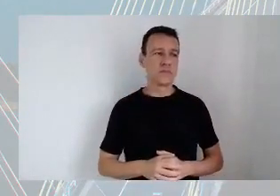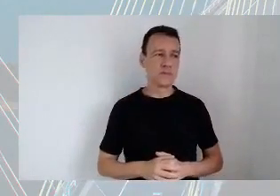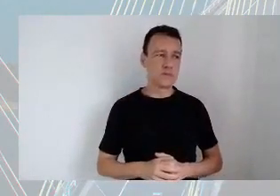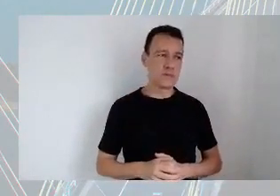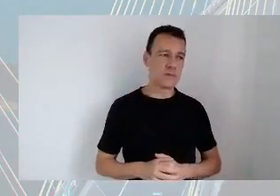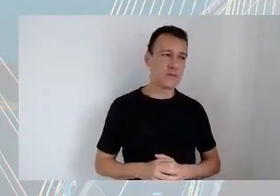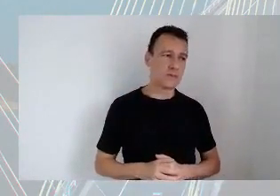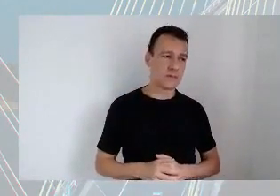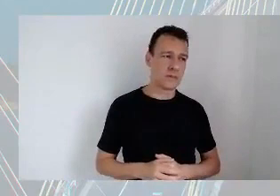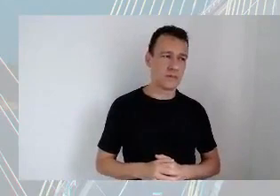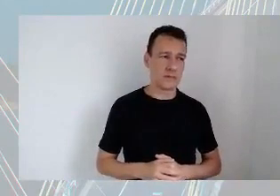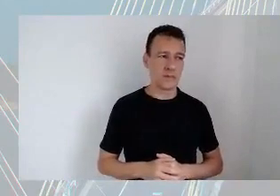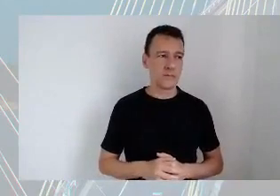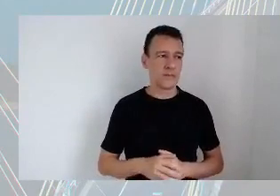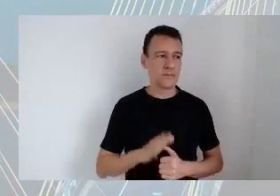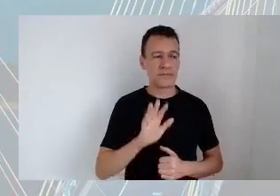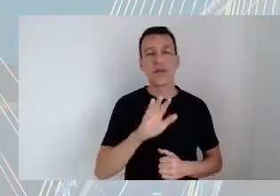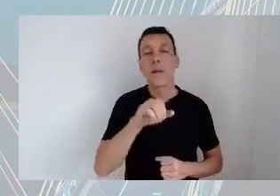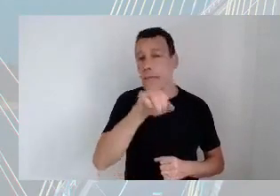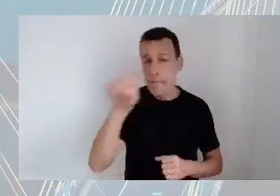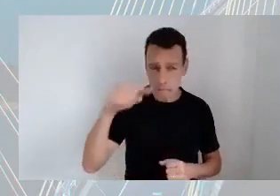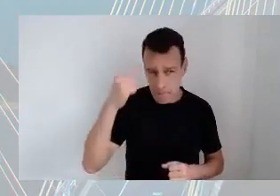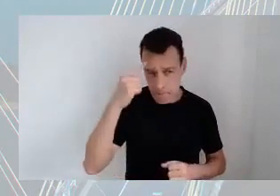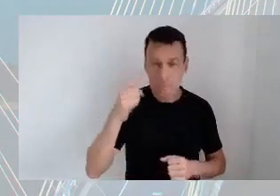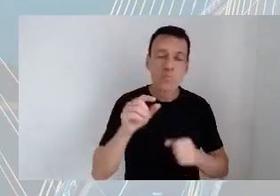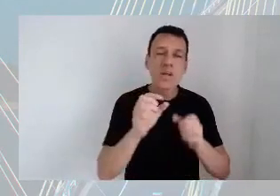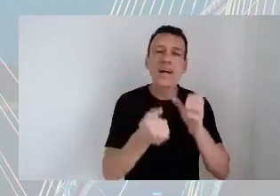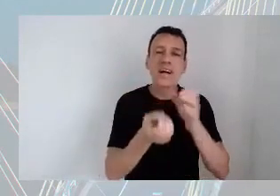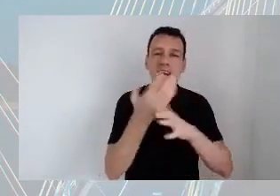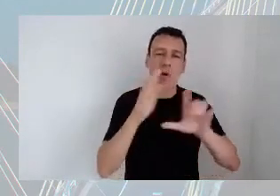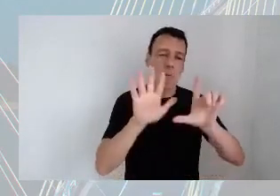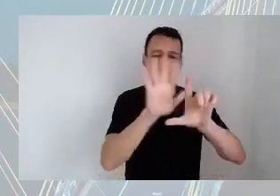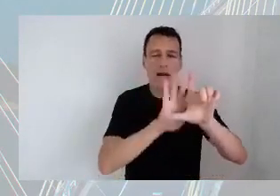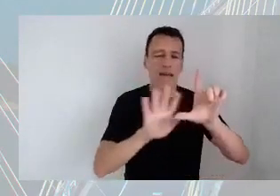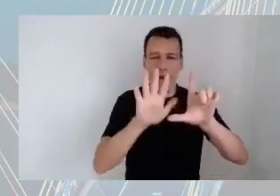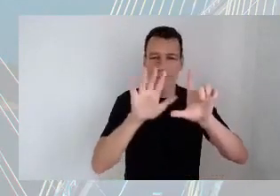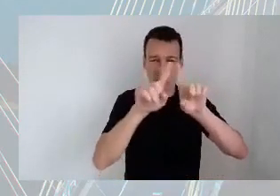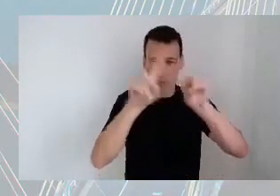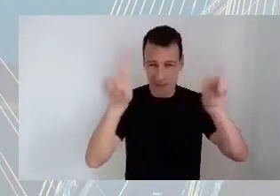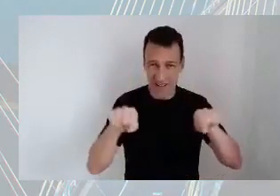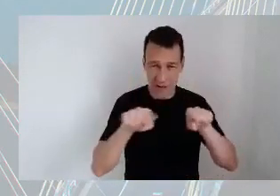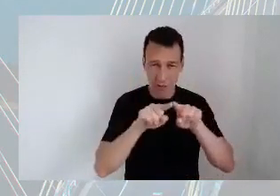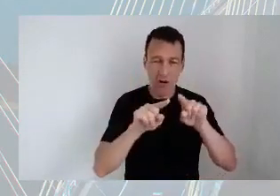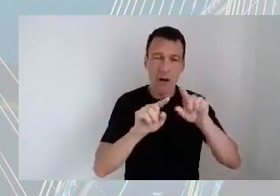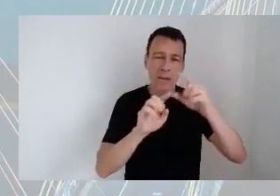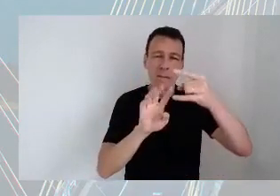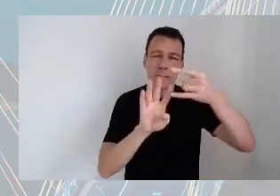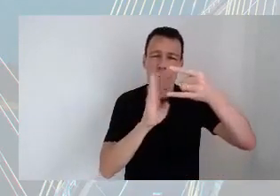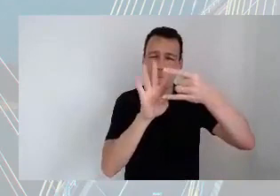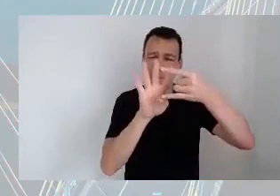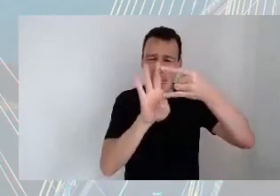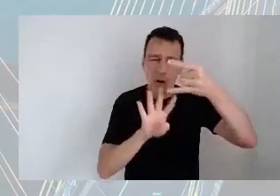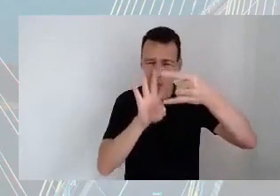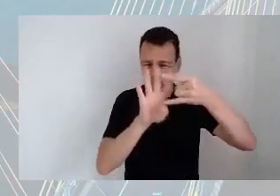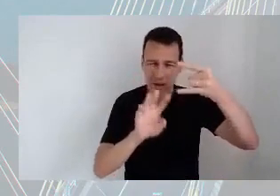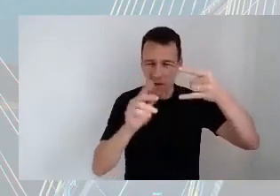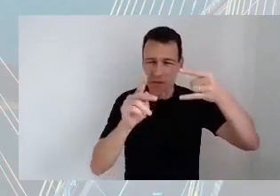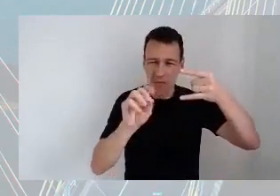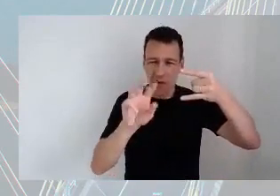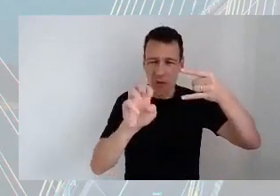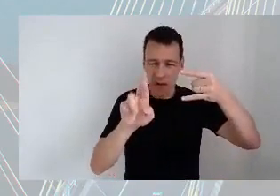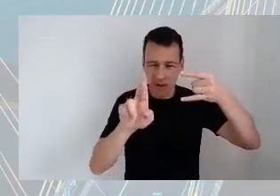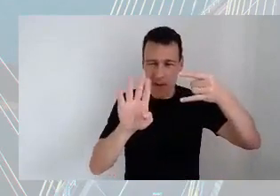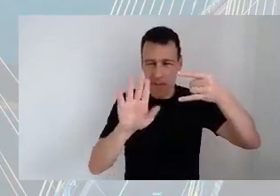rápido fazer um painel em Power BI? É rápido? É rápido, né? Mas se a gente entra